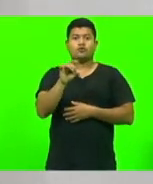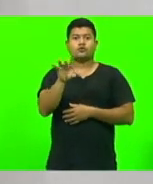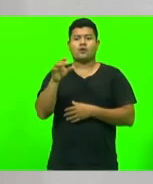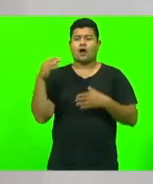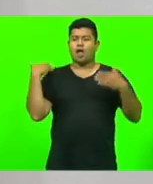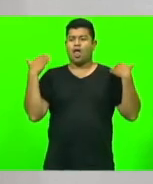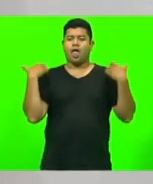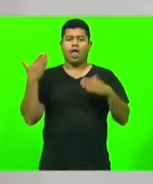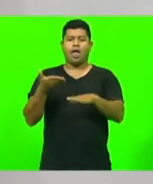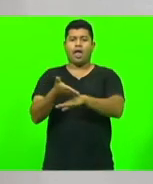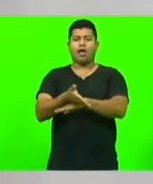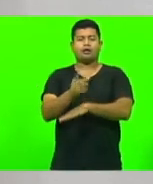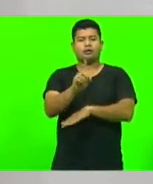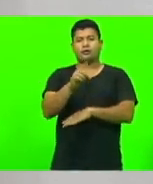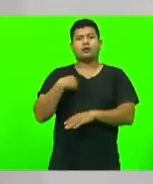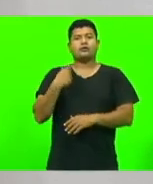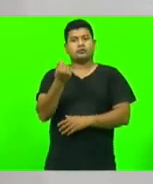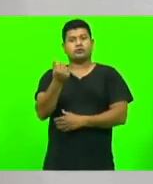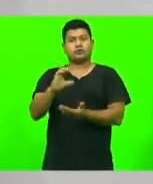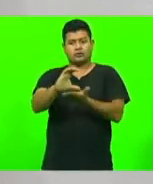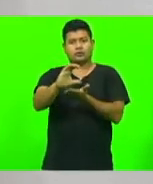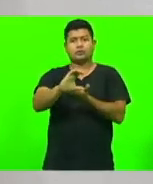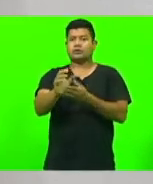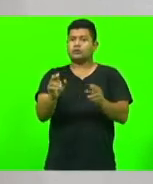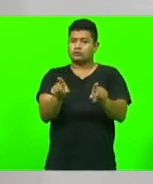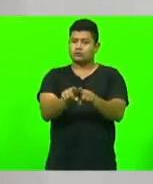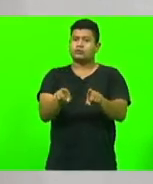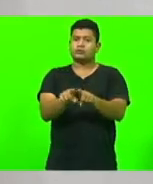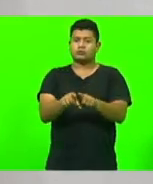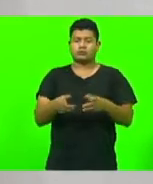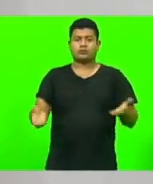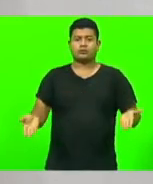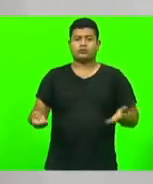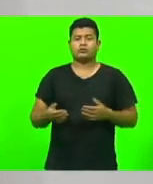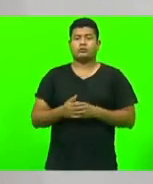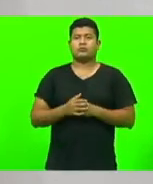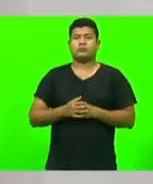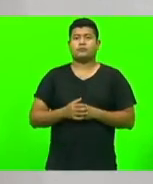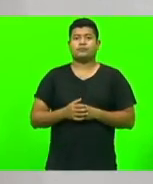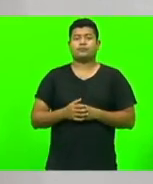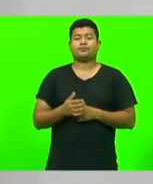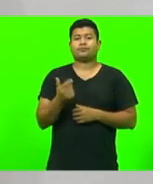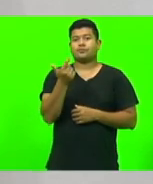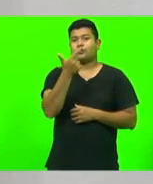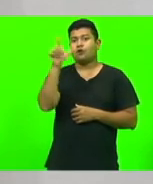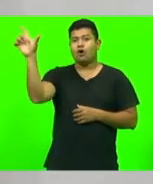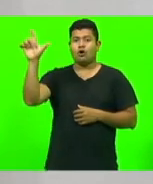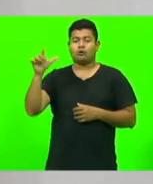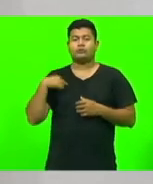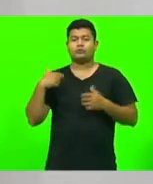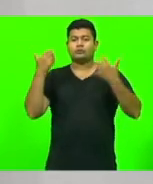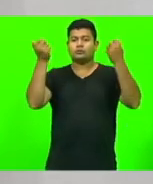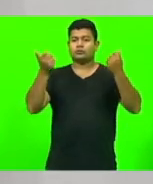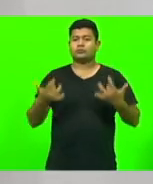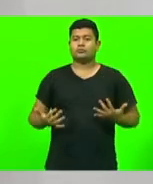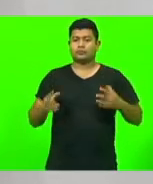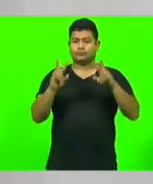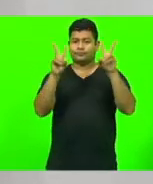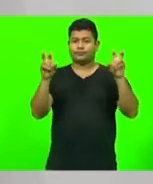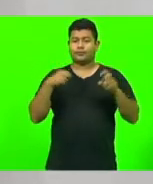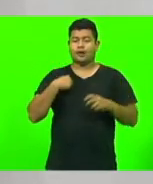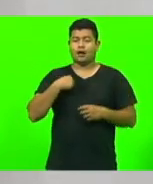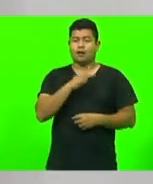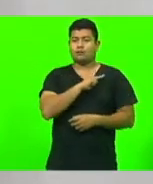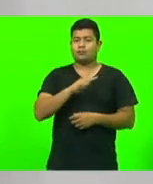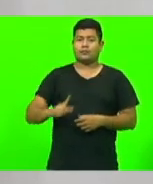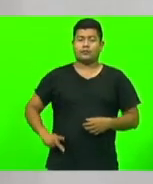mas que envie recursos. É isso que a gente precisa. E um outro ponto que eu quero trazer aqui, eu presido a